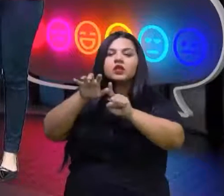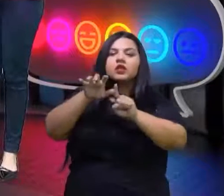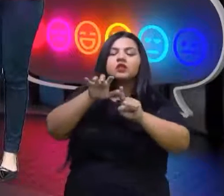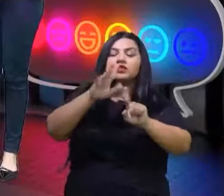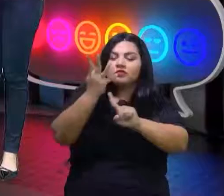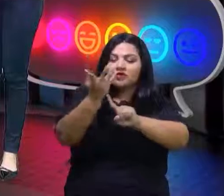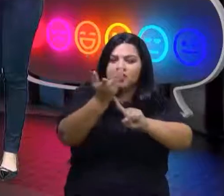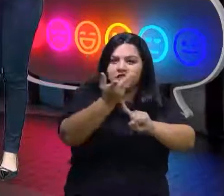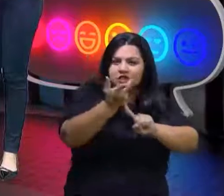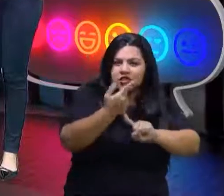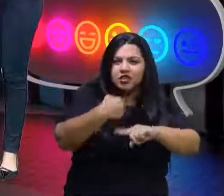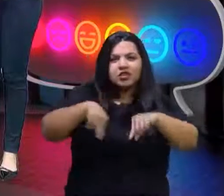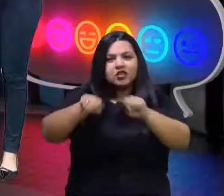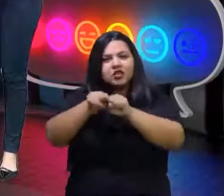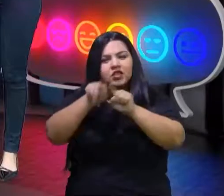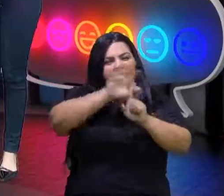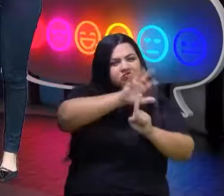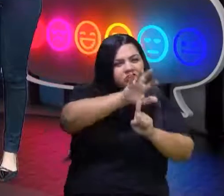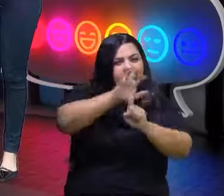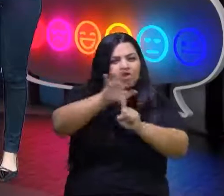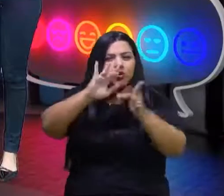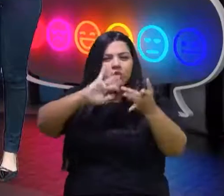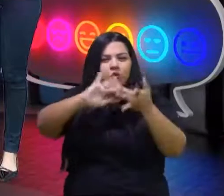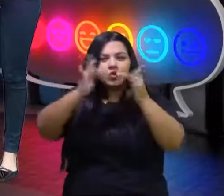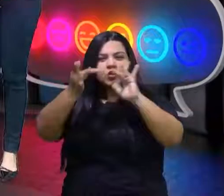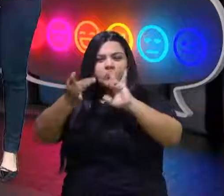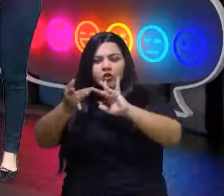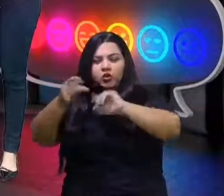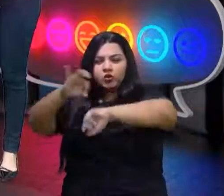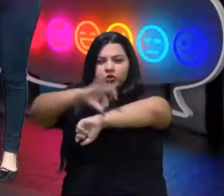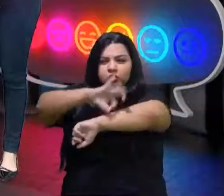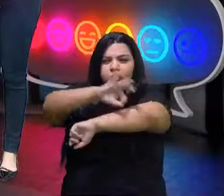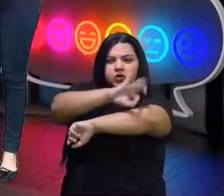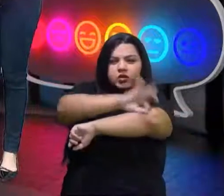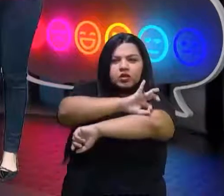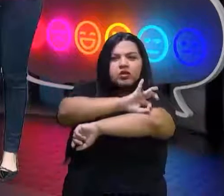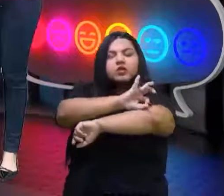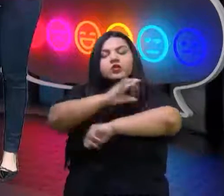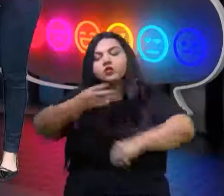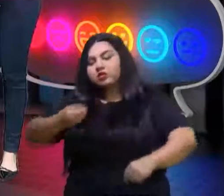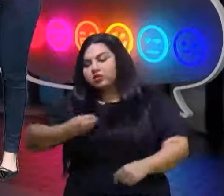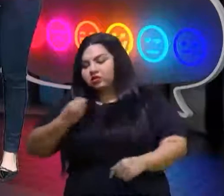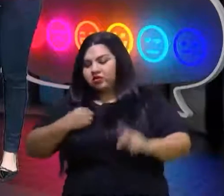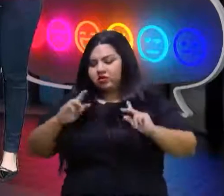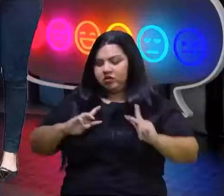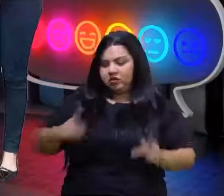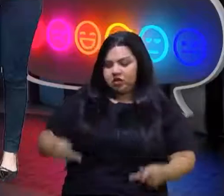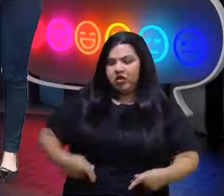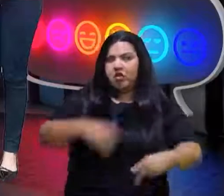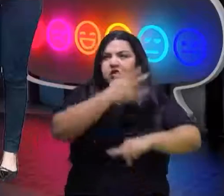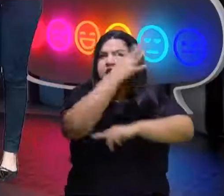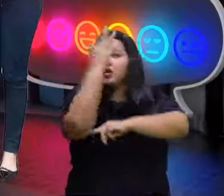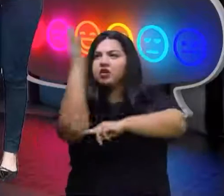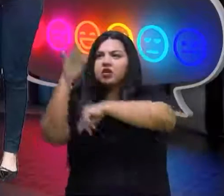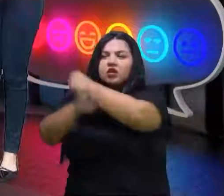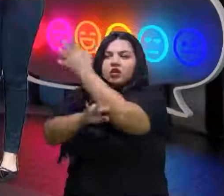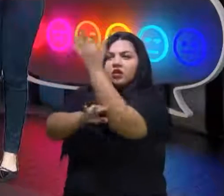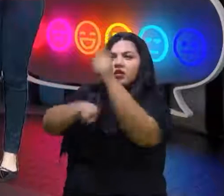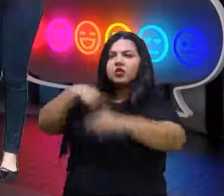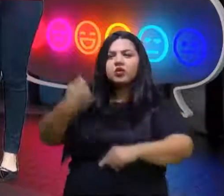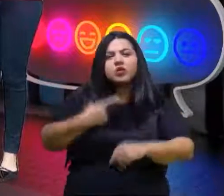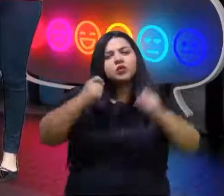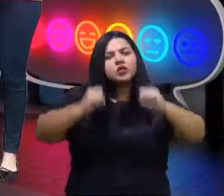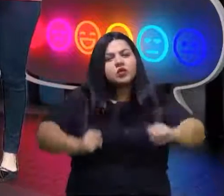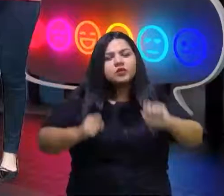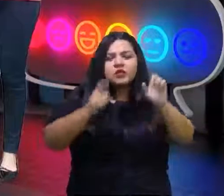nas artes, influencia ali do contexto biológico, os seres vivos, a natureza, né, o que a gente pode estar